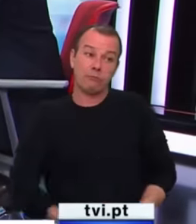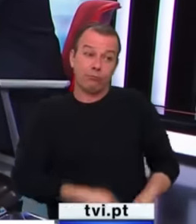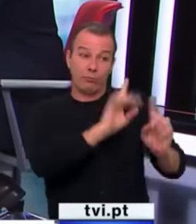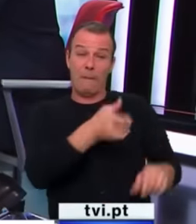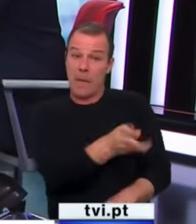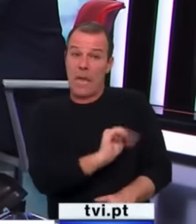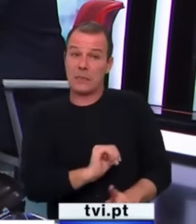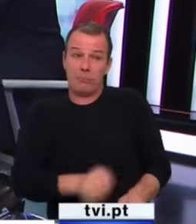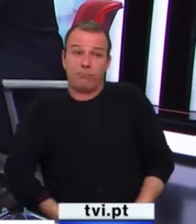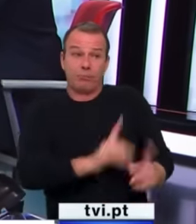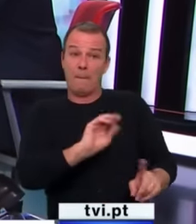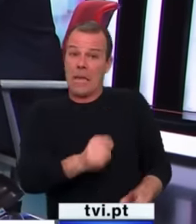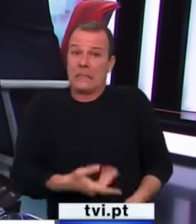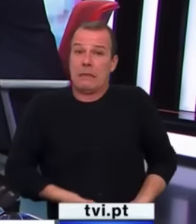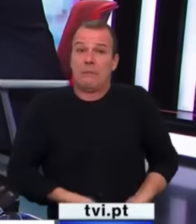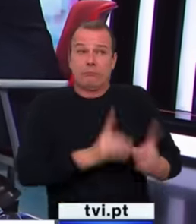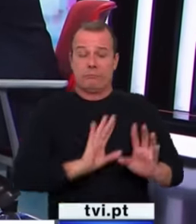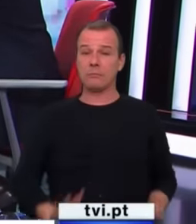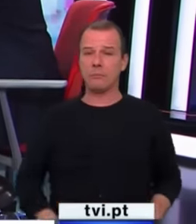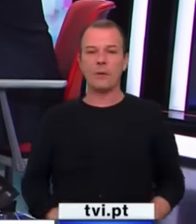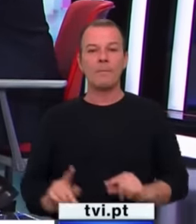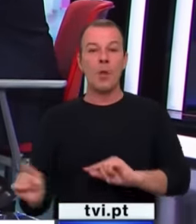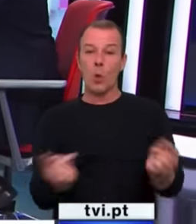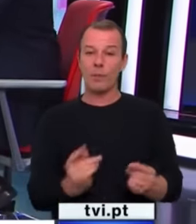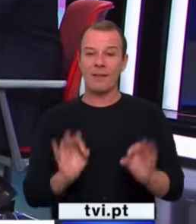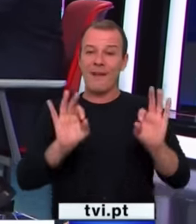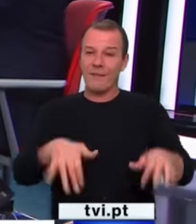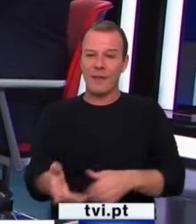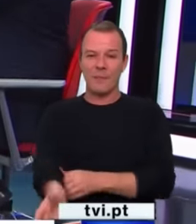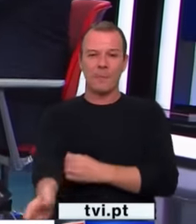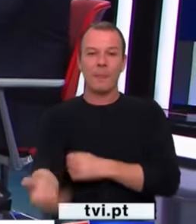Nuno Santos. Não temos mais tempo, chegamos ao fim deste debate. É o voto de